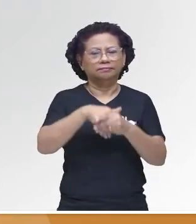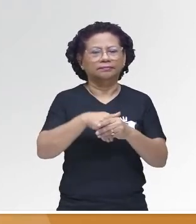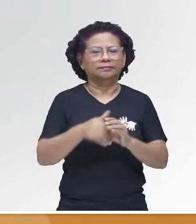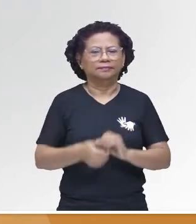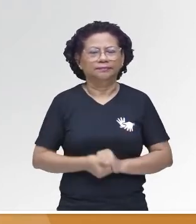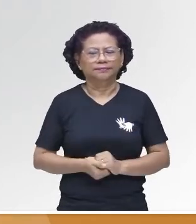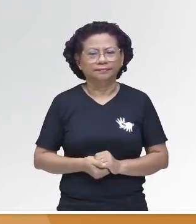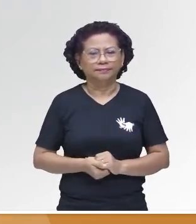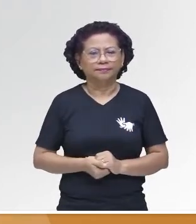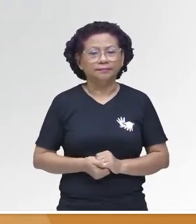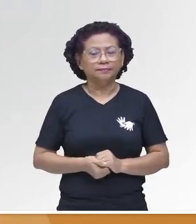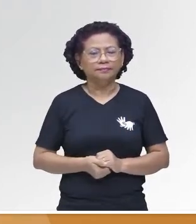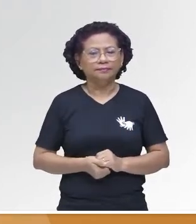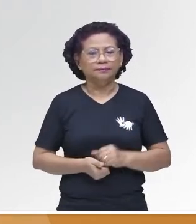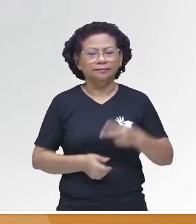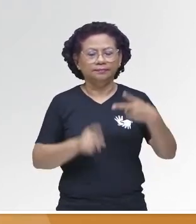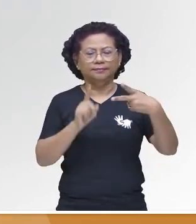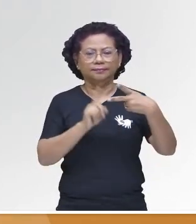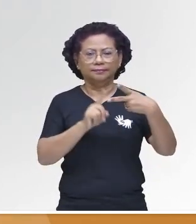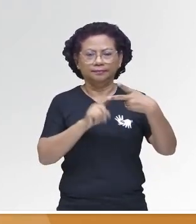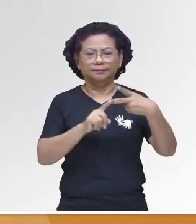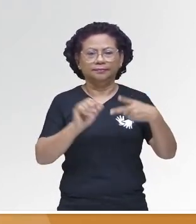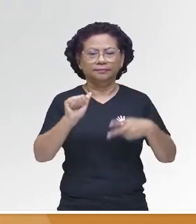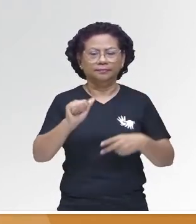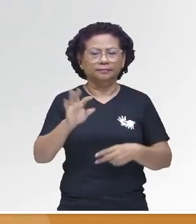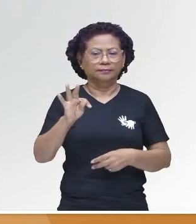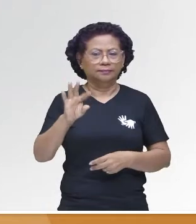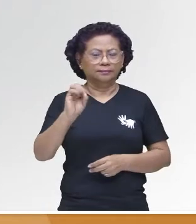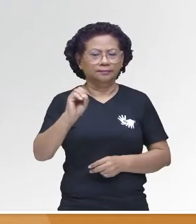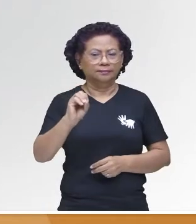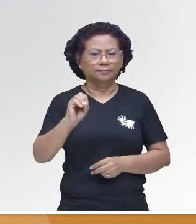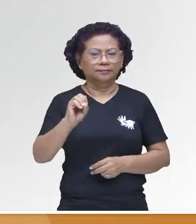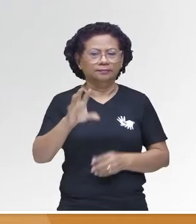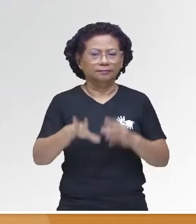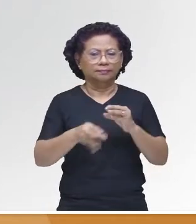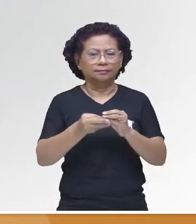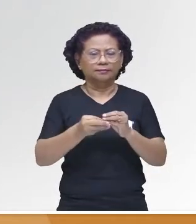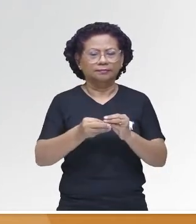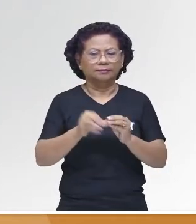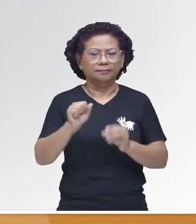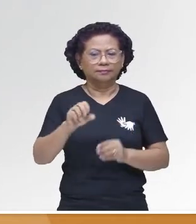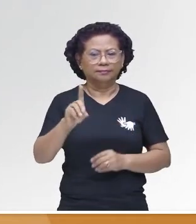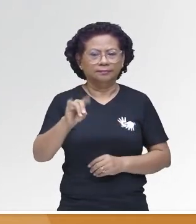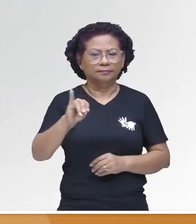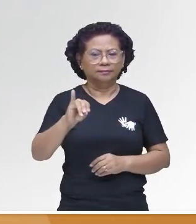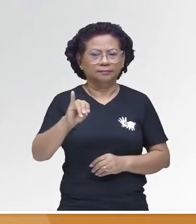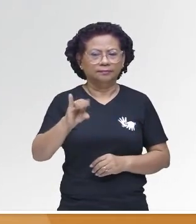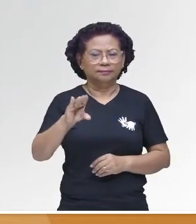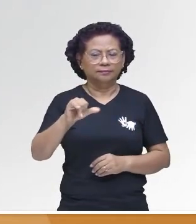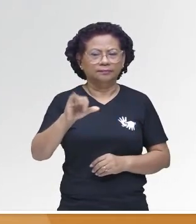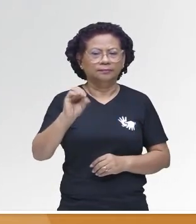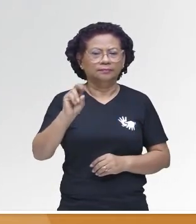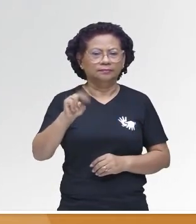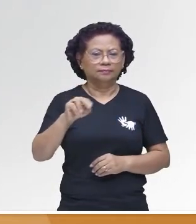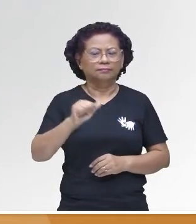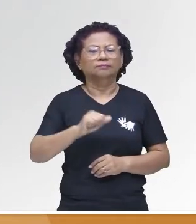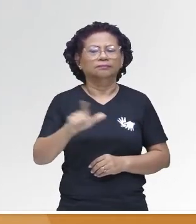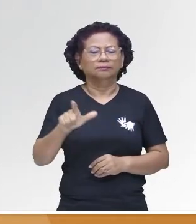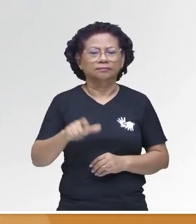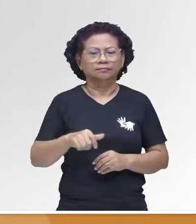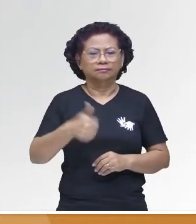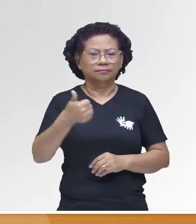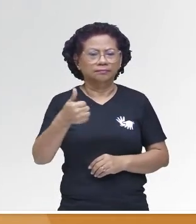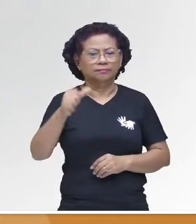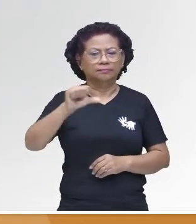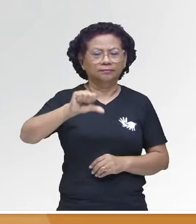Ato Adicional de 1834. Esse aqui promove uma maior autonomia às